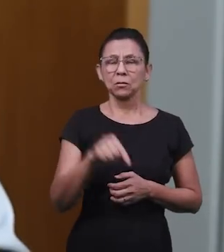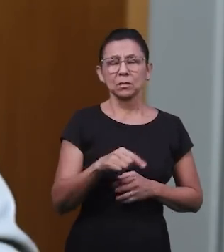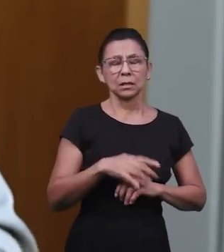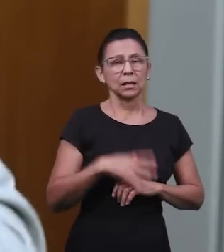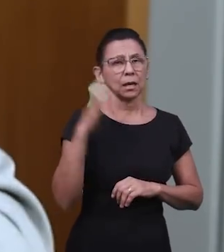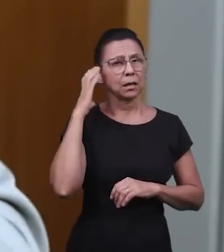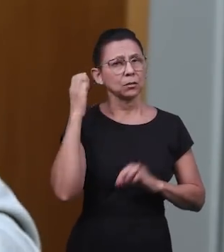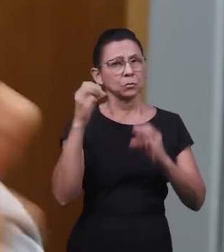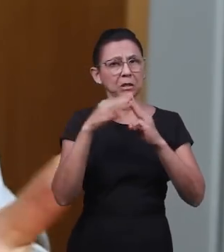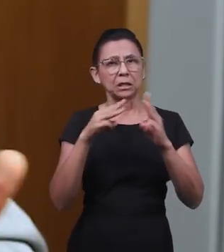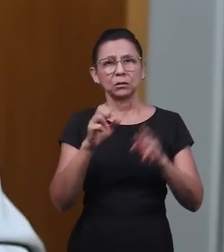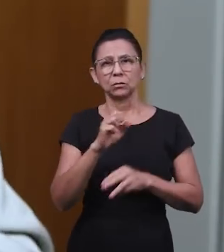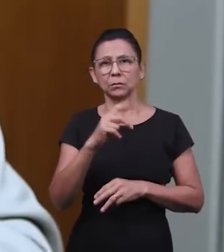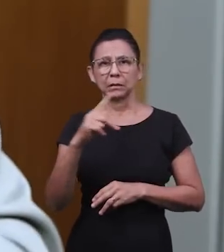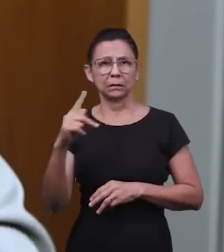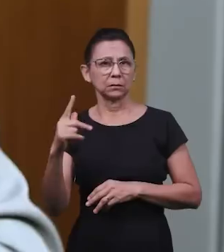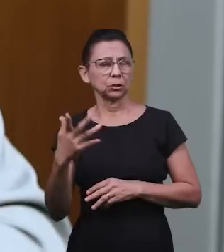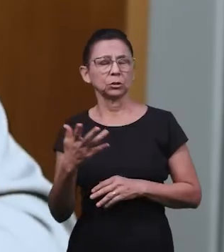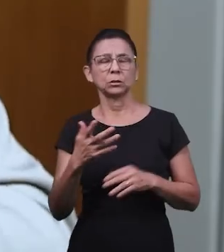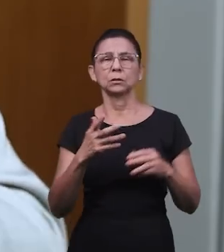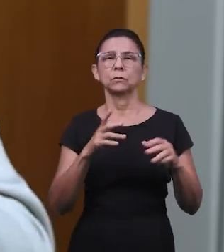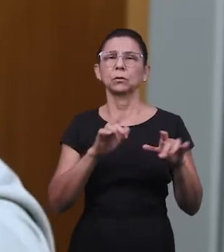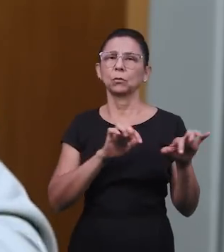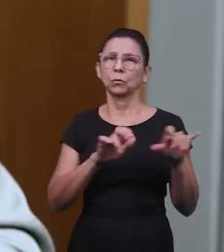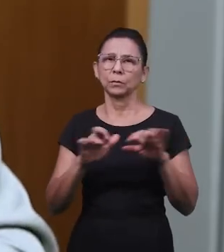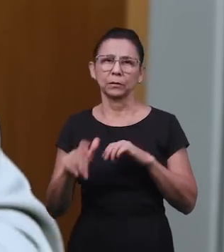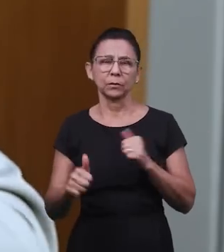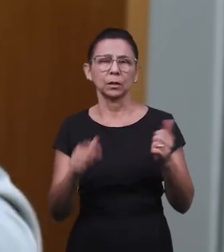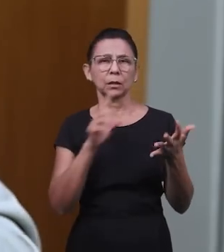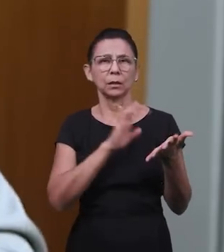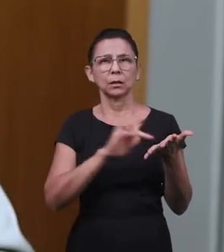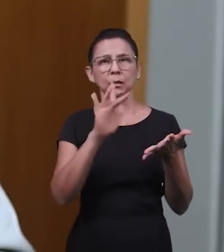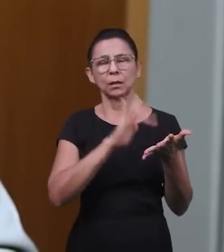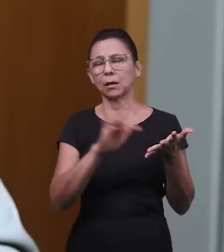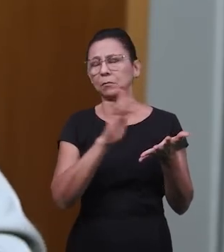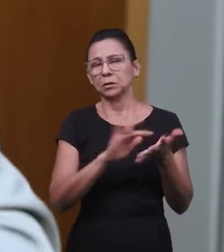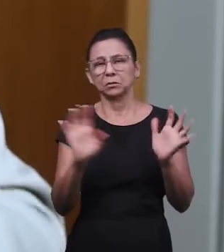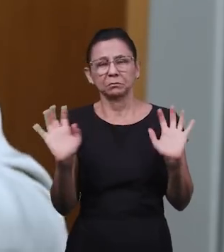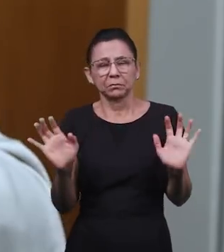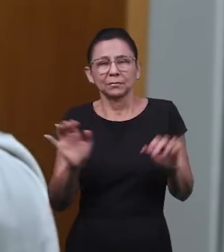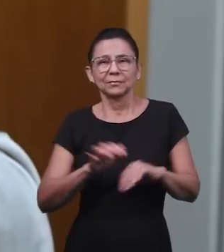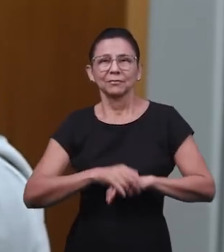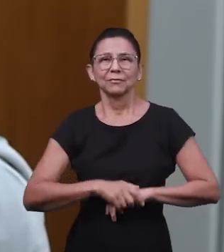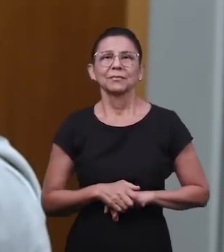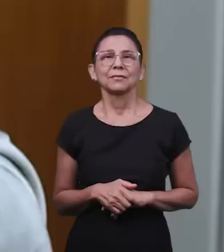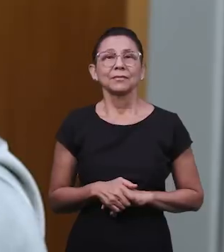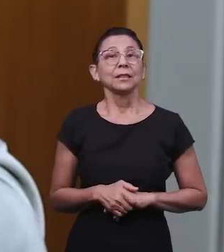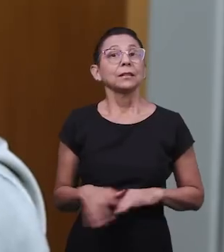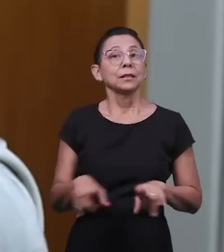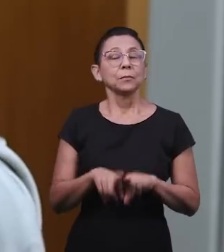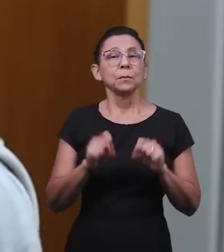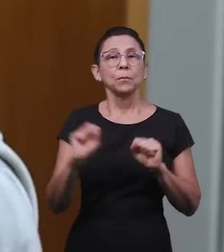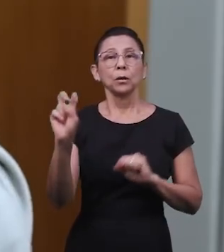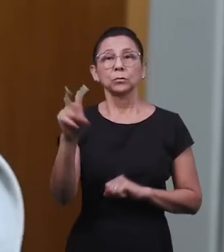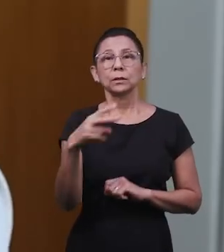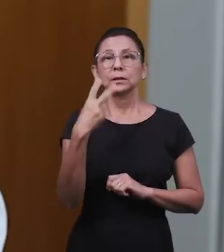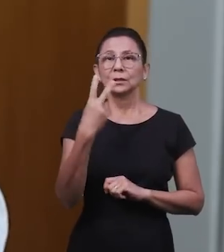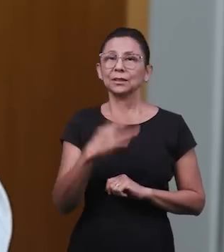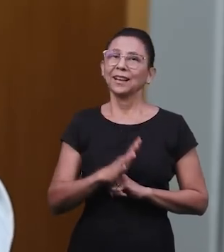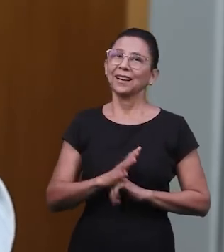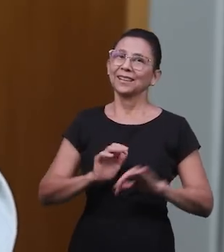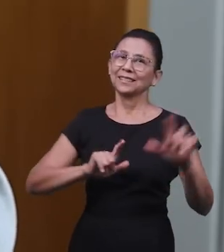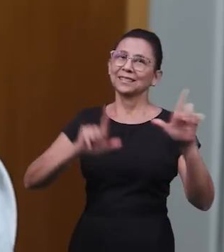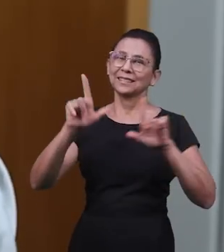pela Rádio Manaim, no seu aplicativo, no seu computador, no seu tablet, no seu celular, enfim. Você também pode estar nos assistindo pela nova